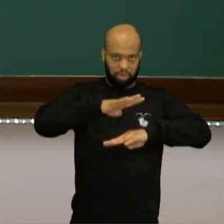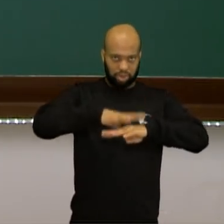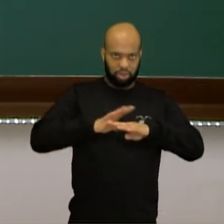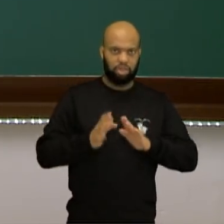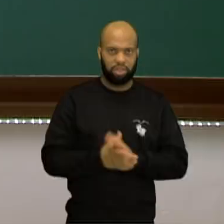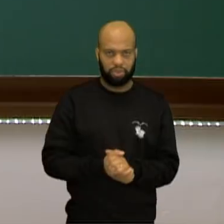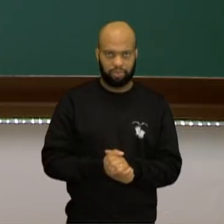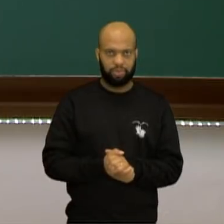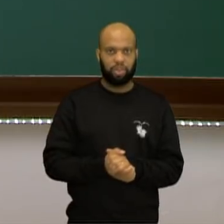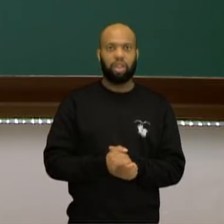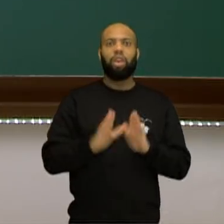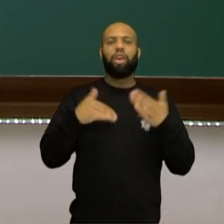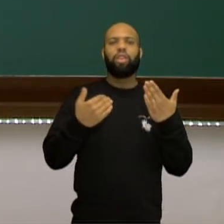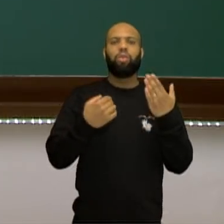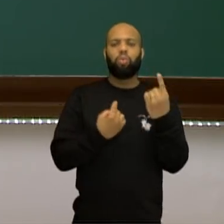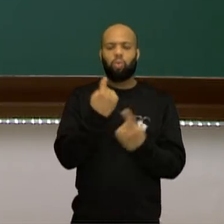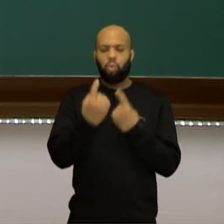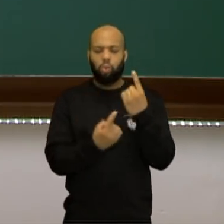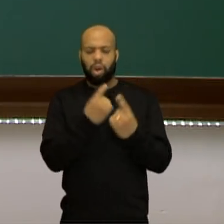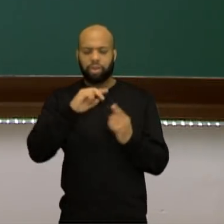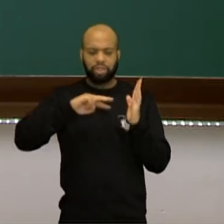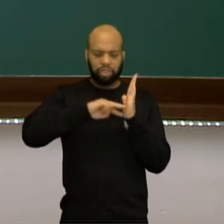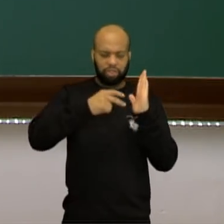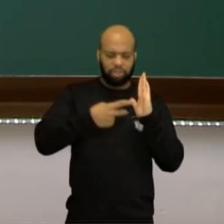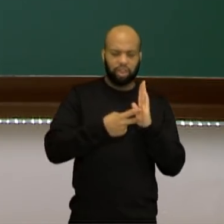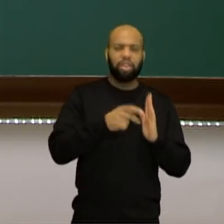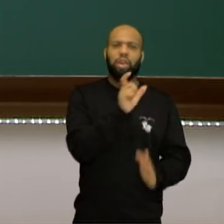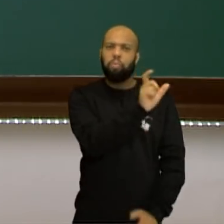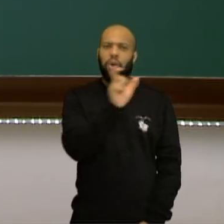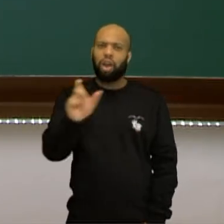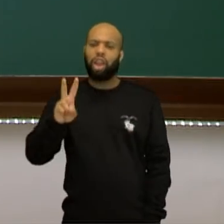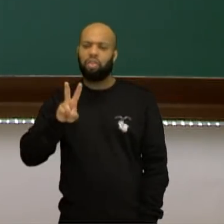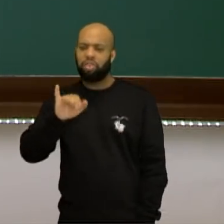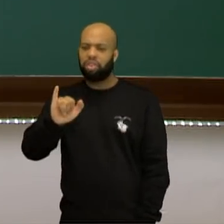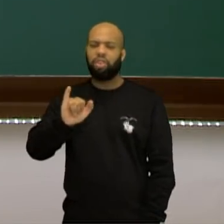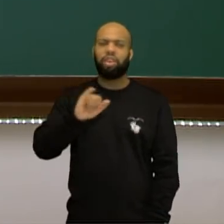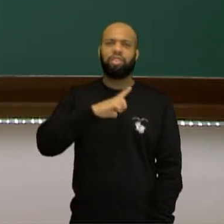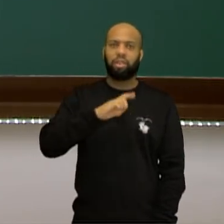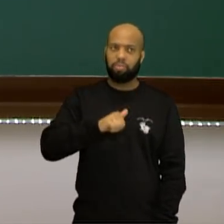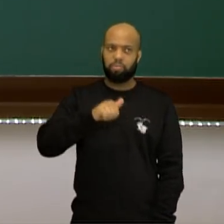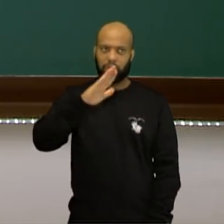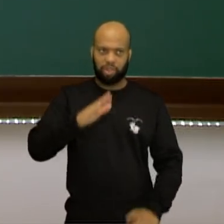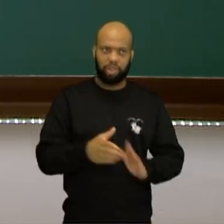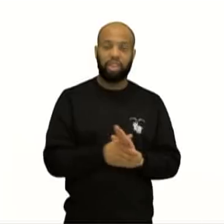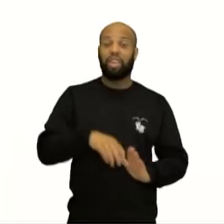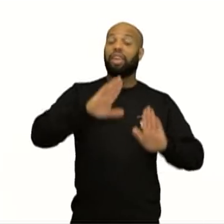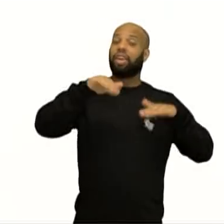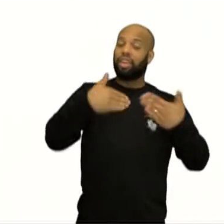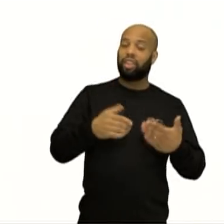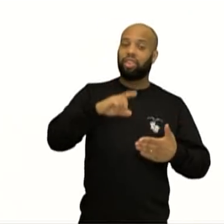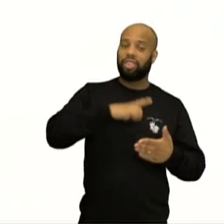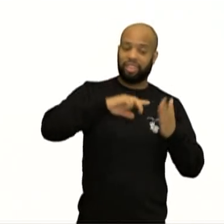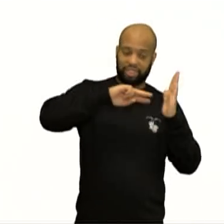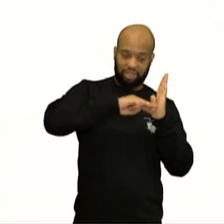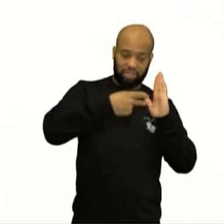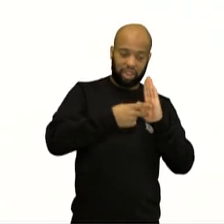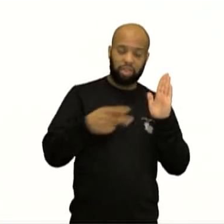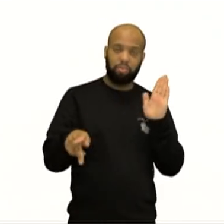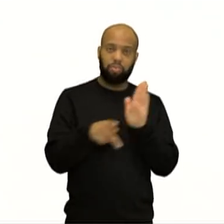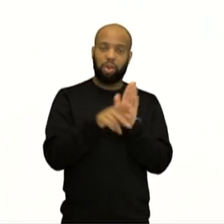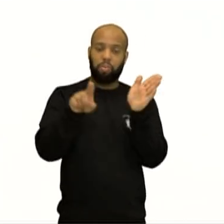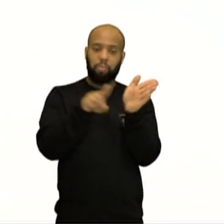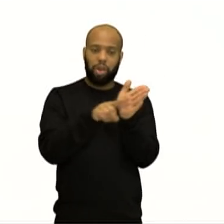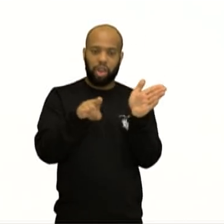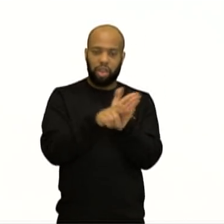as ideias? Quais são os significados, as palavras que devem aparecer? Então, os diversos significados da